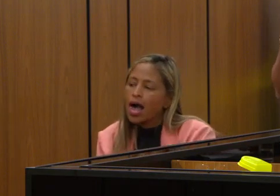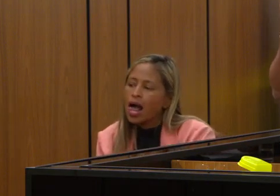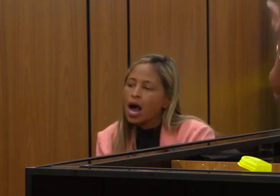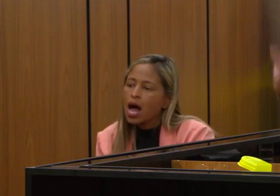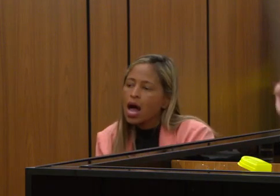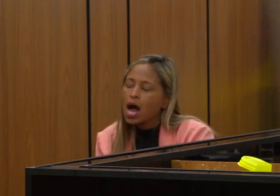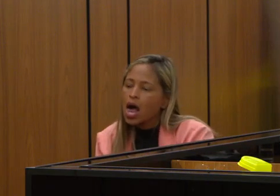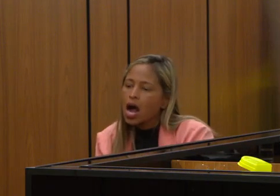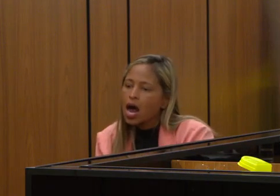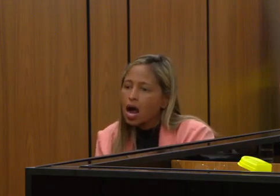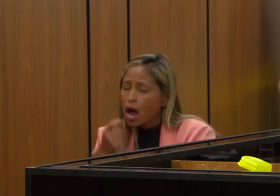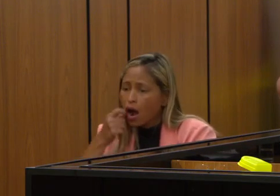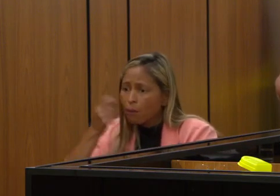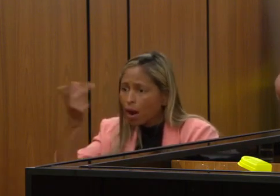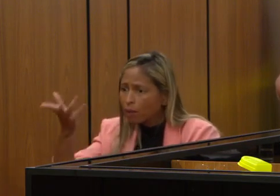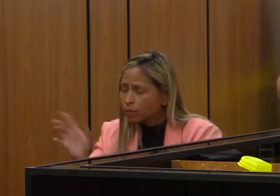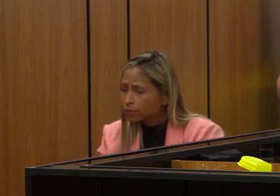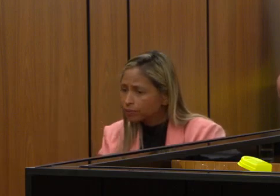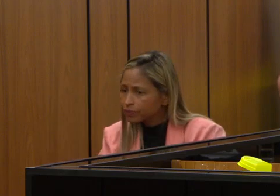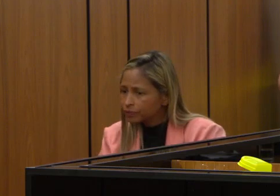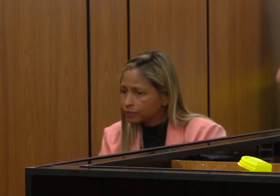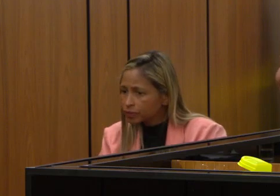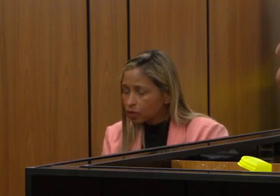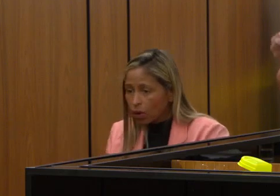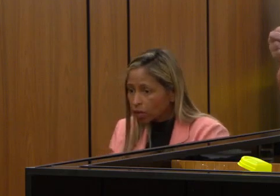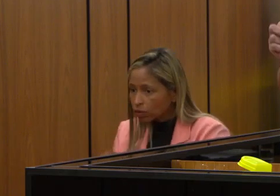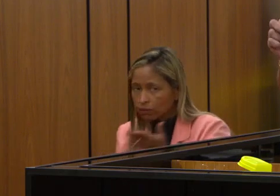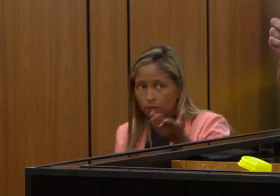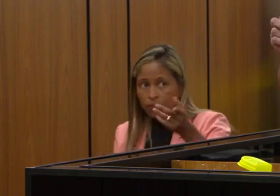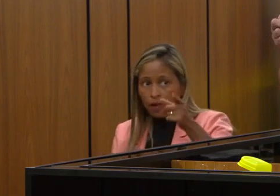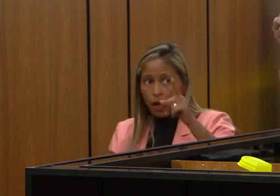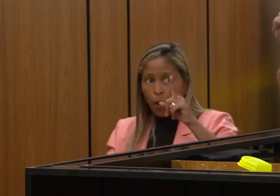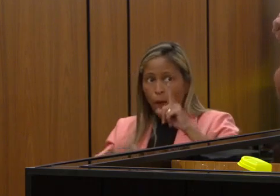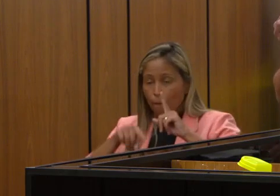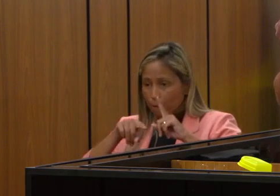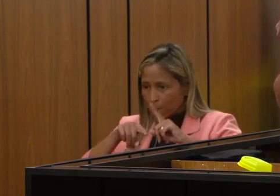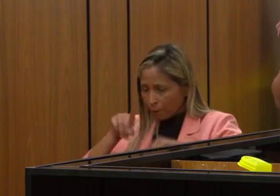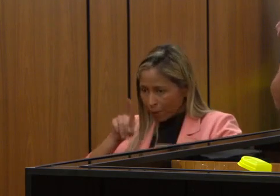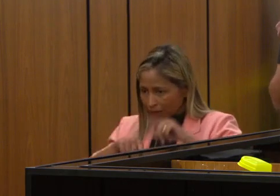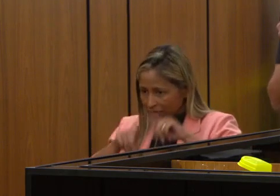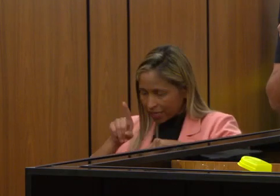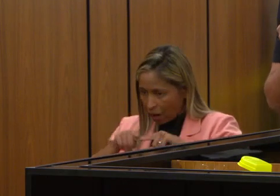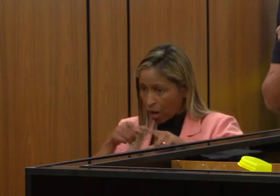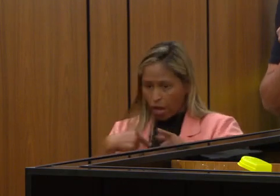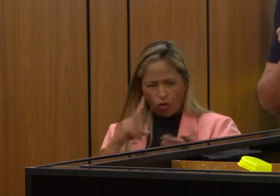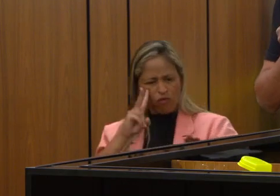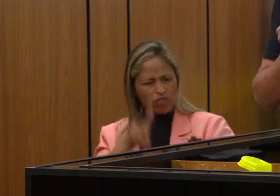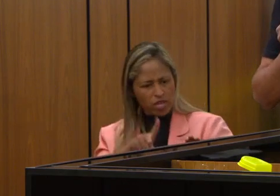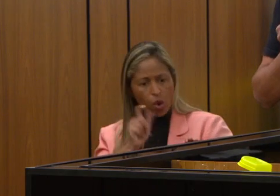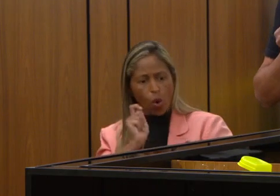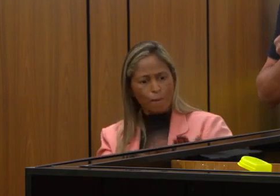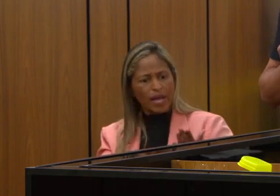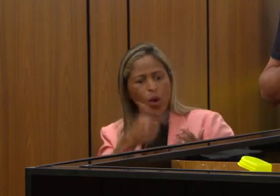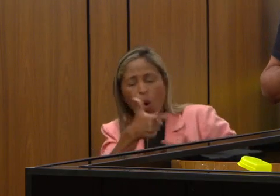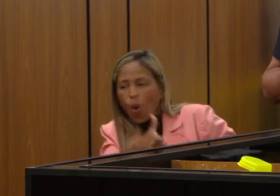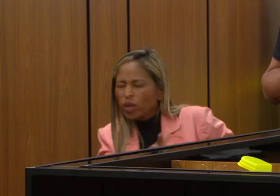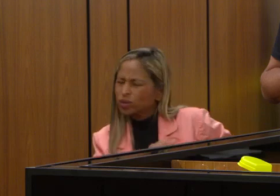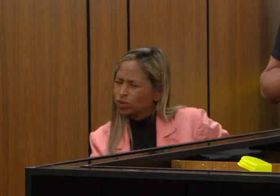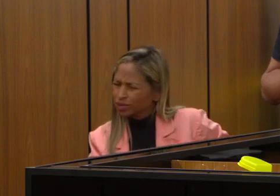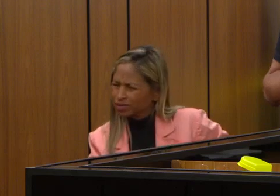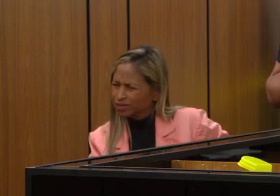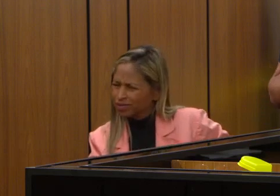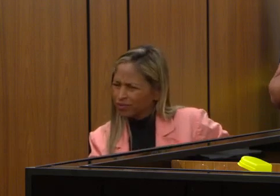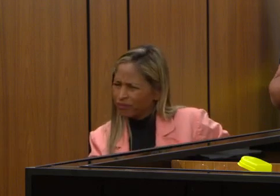bambo então soltou tirei guardei tá aqui o material não tem nada a ver com o que eu contratei quando eu cheguei